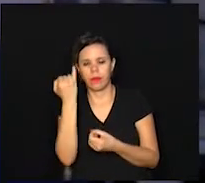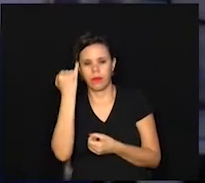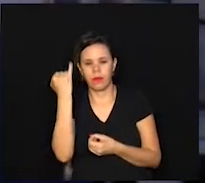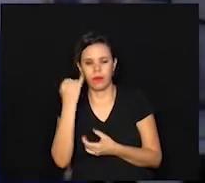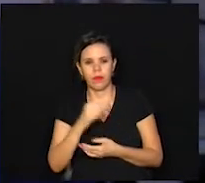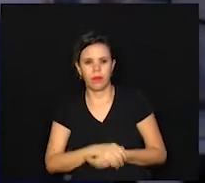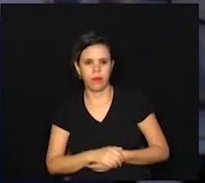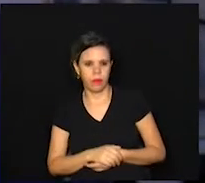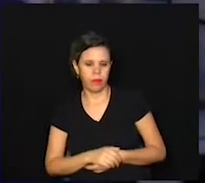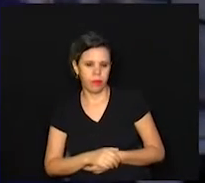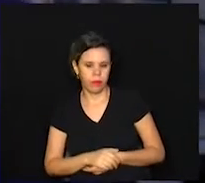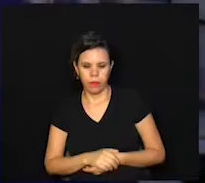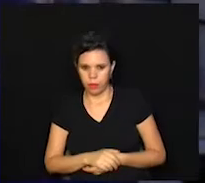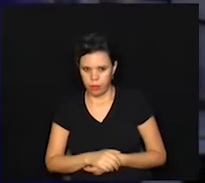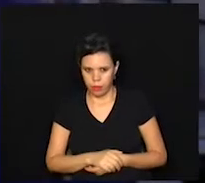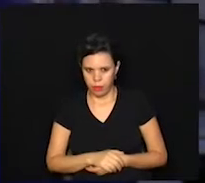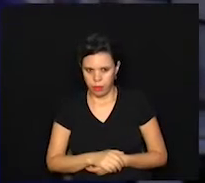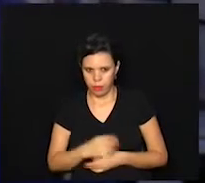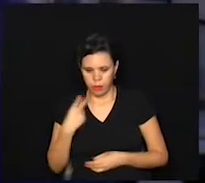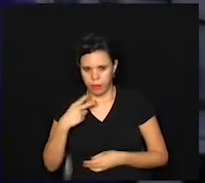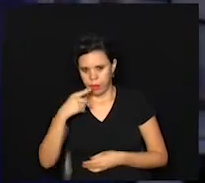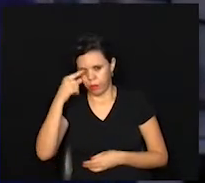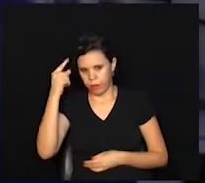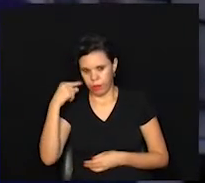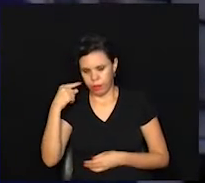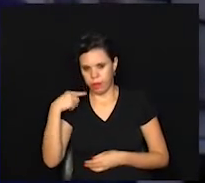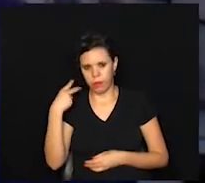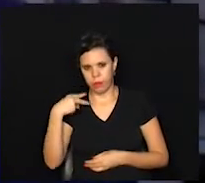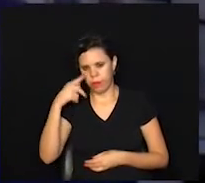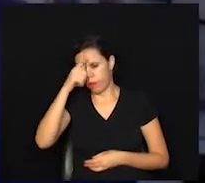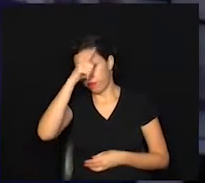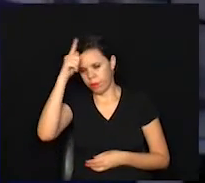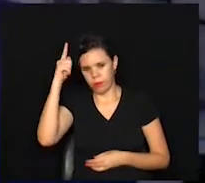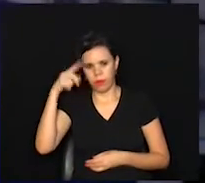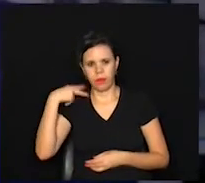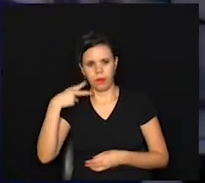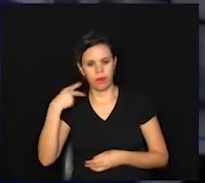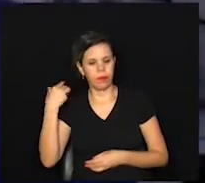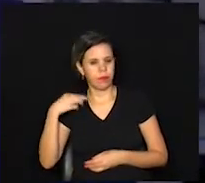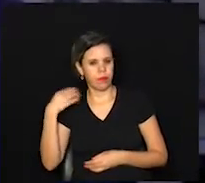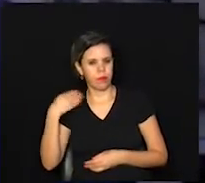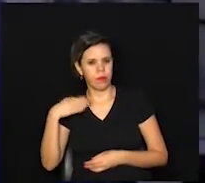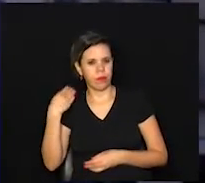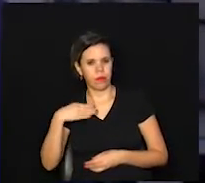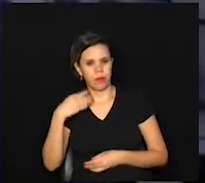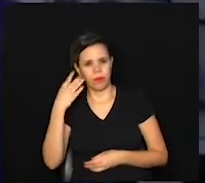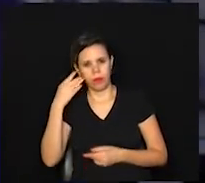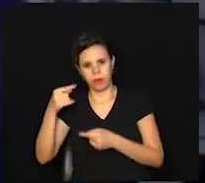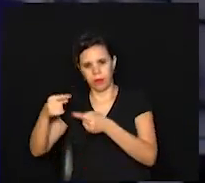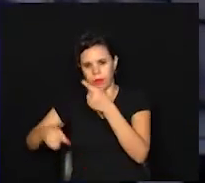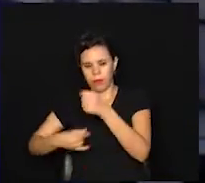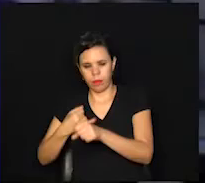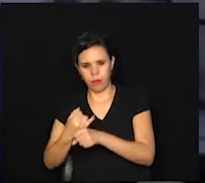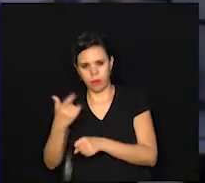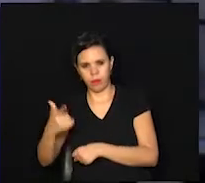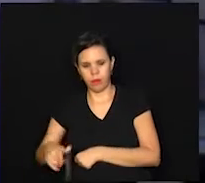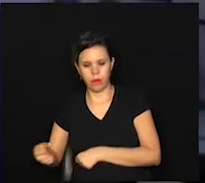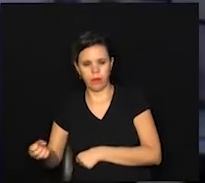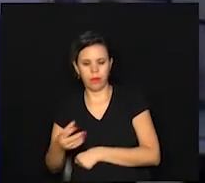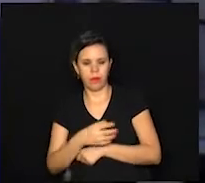Bom, vereadora Paola, vereador Gustavo, vereadora Mariane, que eu acho que caiu